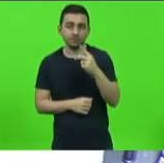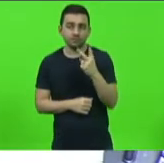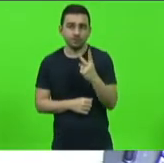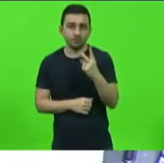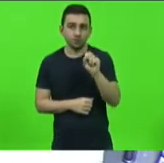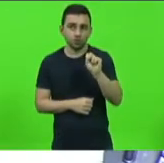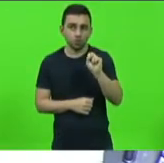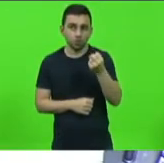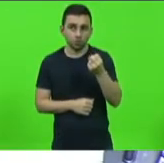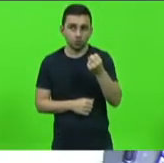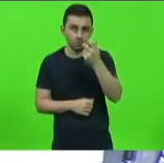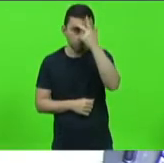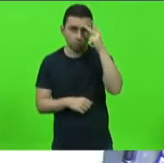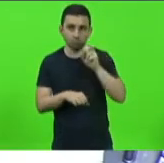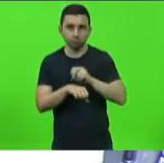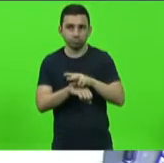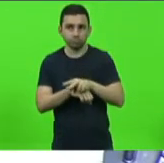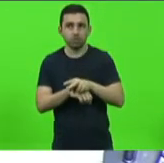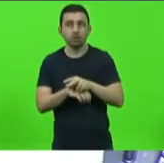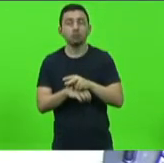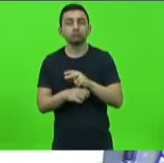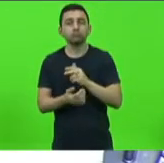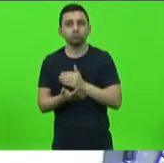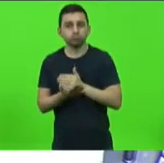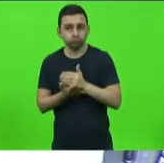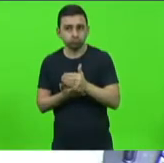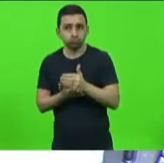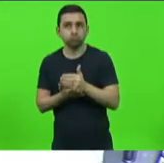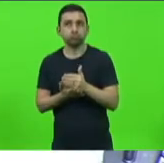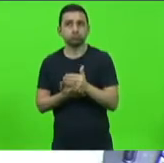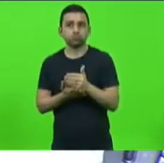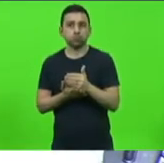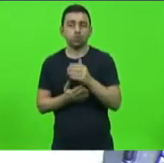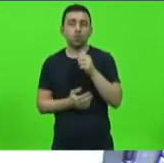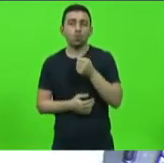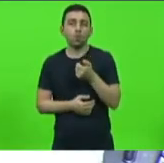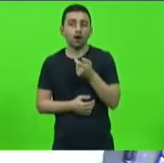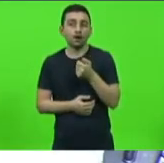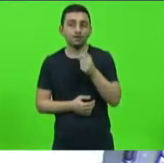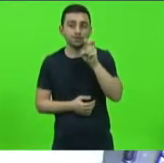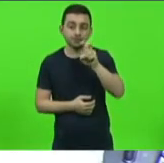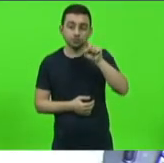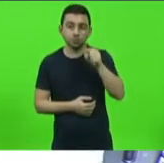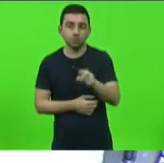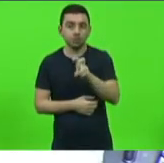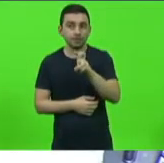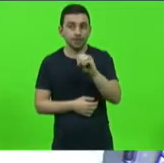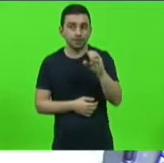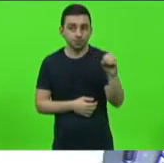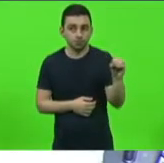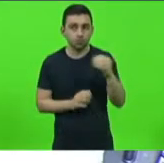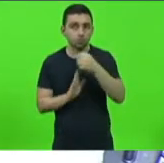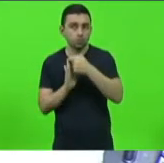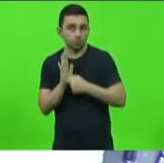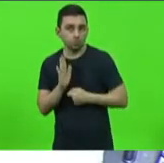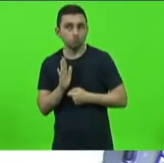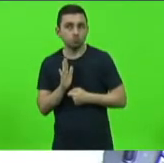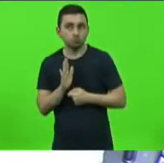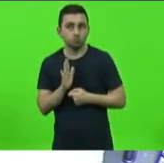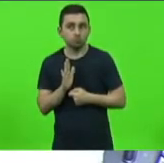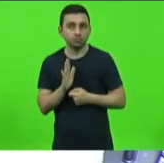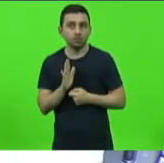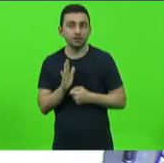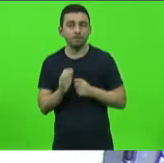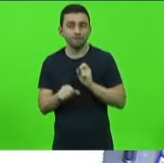5.728 candidatos homologados, quase 5.500 concursados, candidatos à